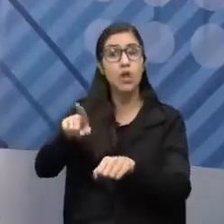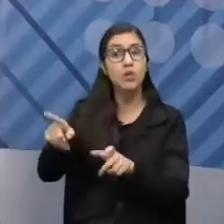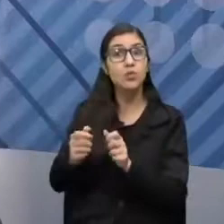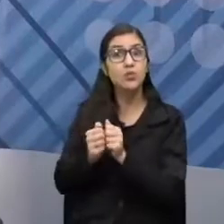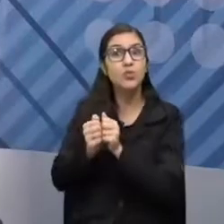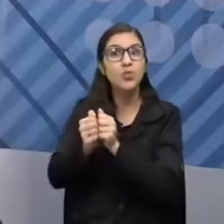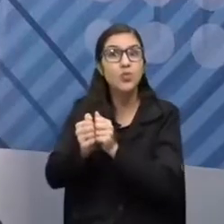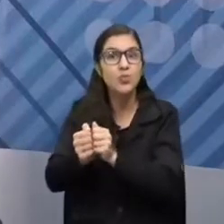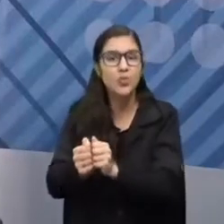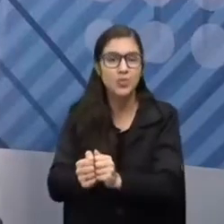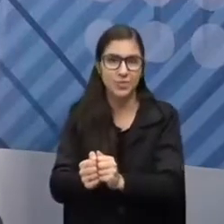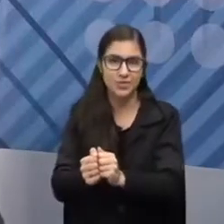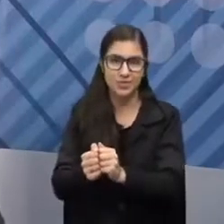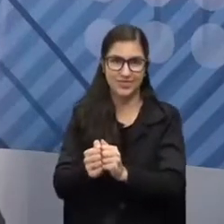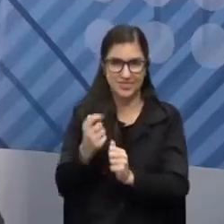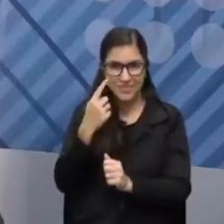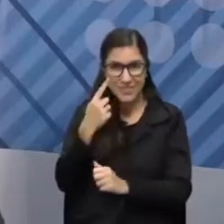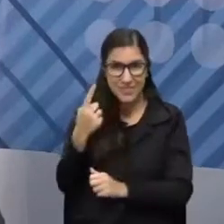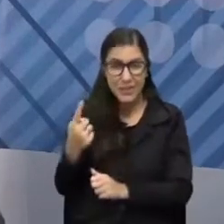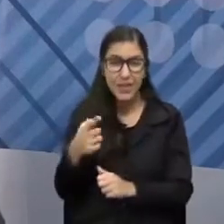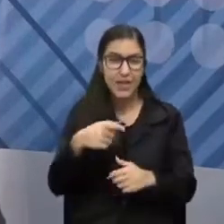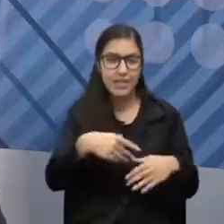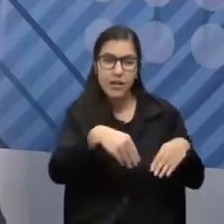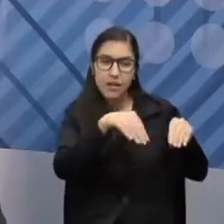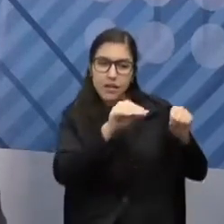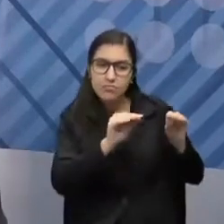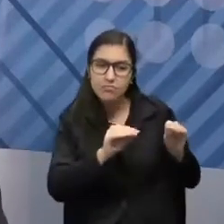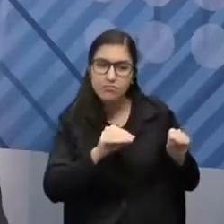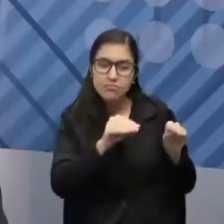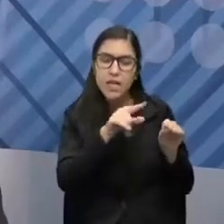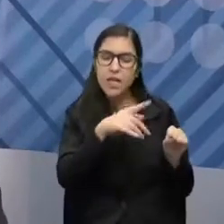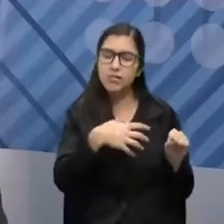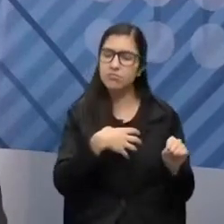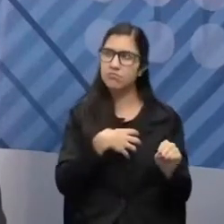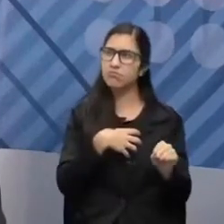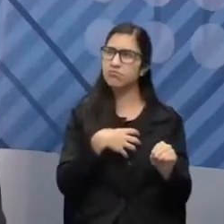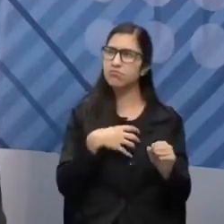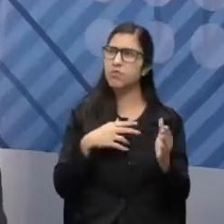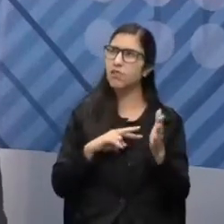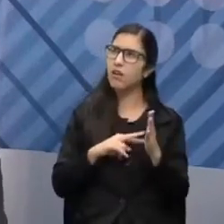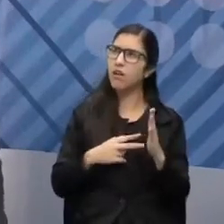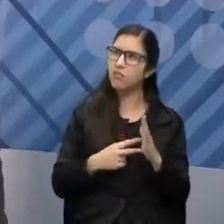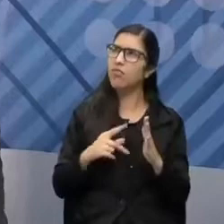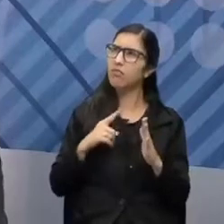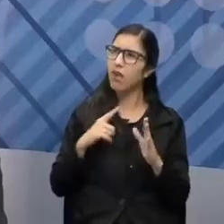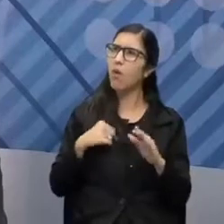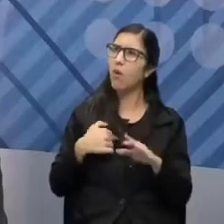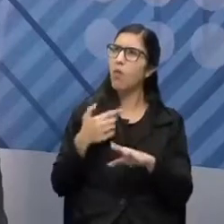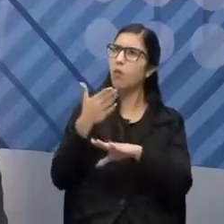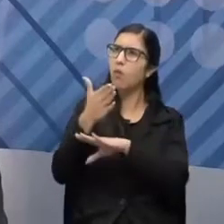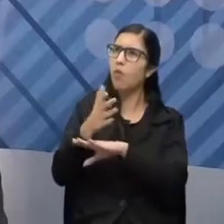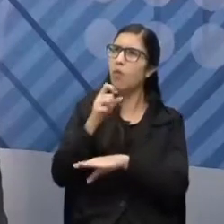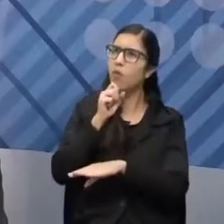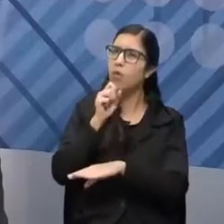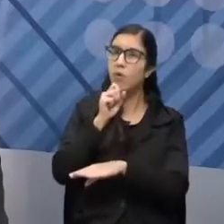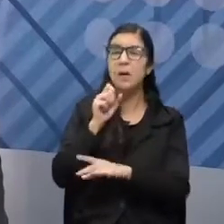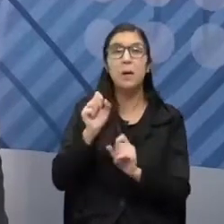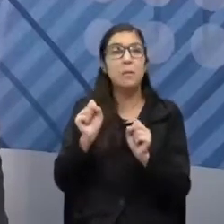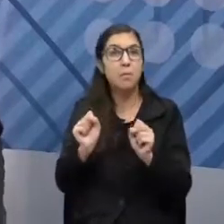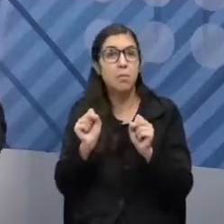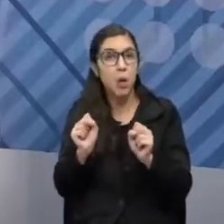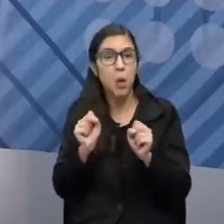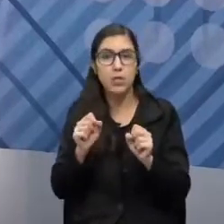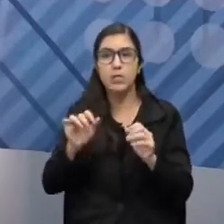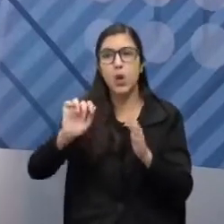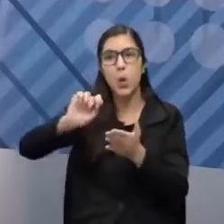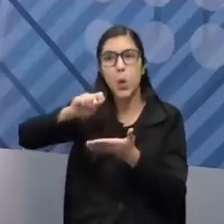a fazer sentido o que esse lenço de seda fazia, começou a fazer sentido essa antecipação. Assim como pode ser uma colher, assim